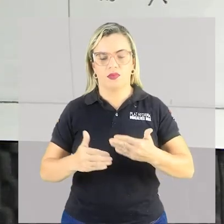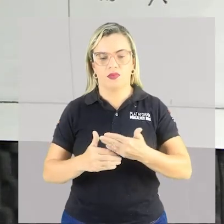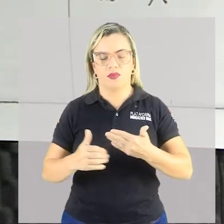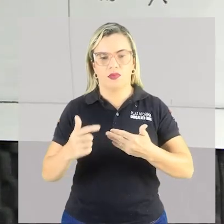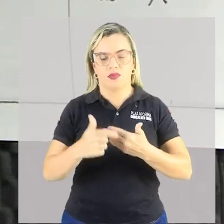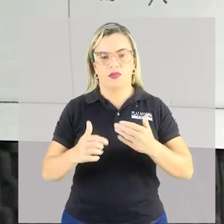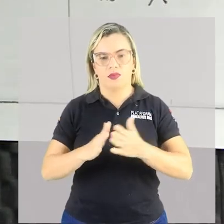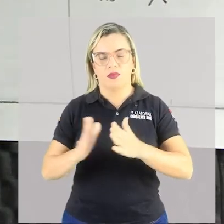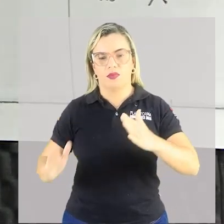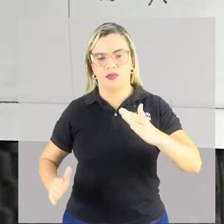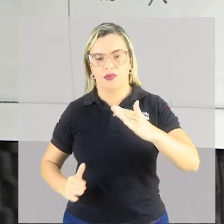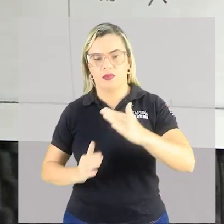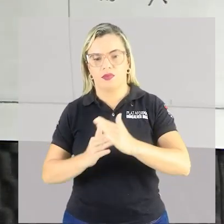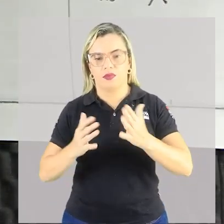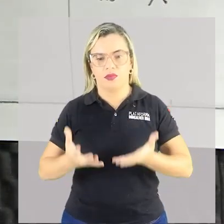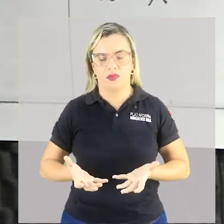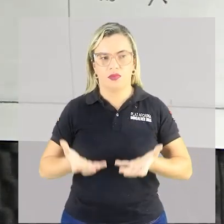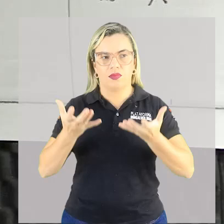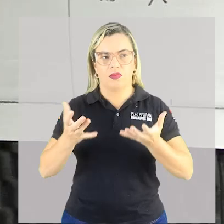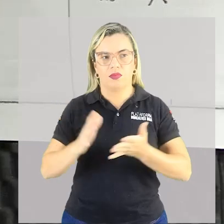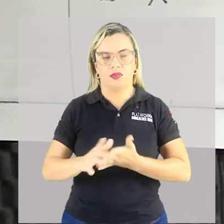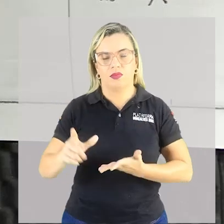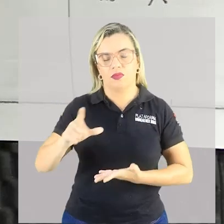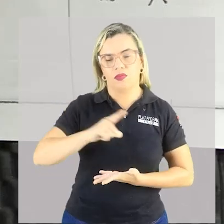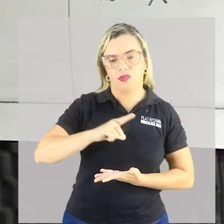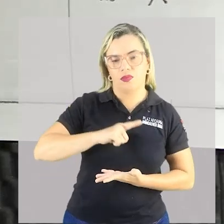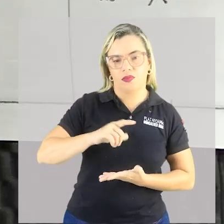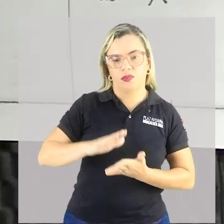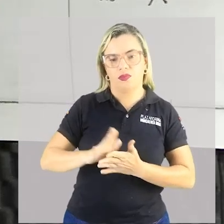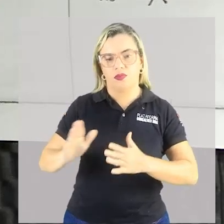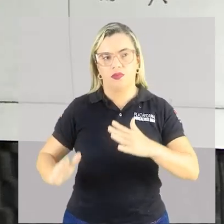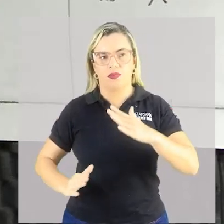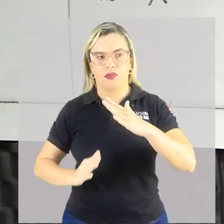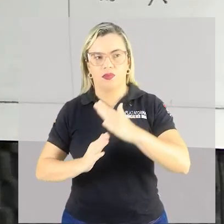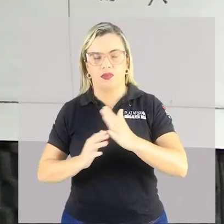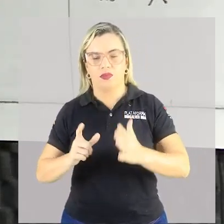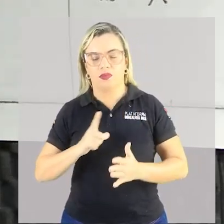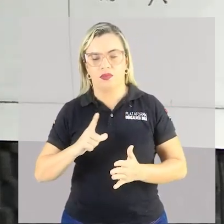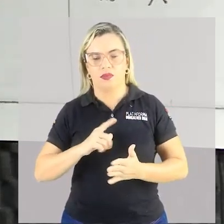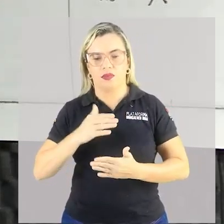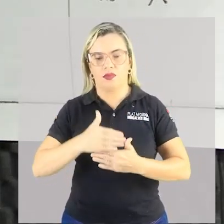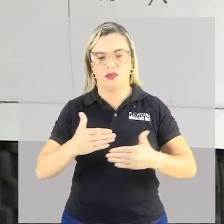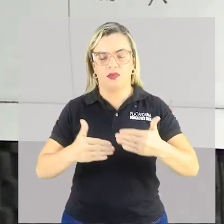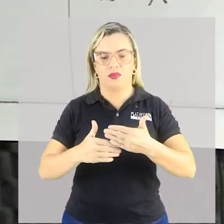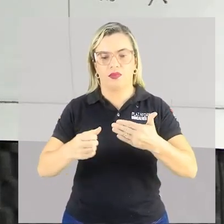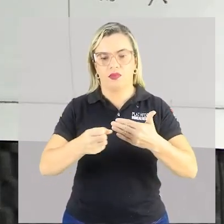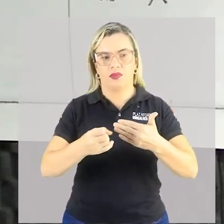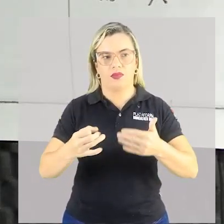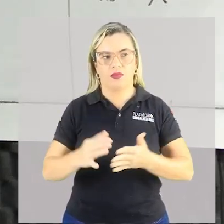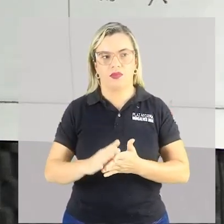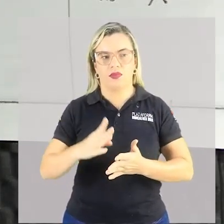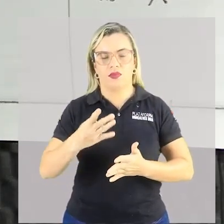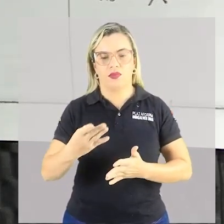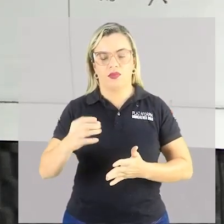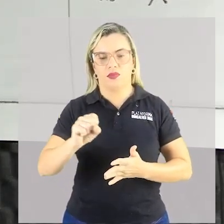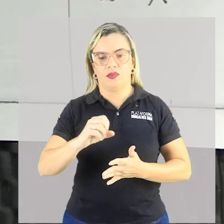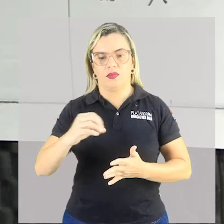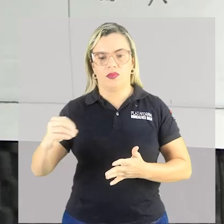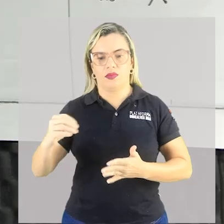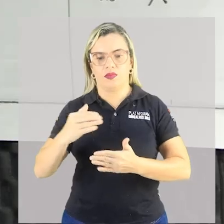ele completar essa carga, né, para ter a carga máxima, ele terá que colocar, turma,